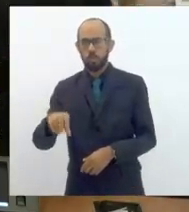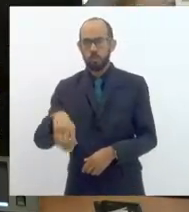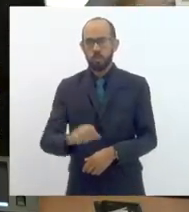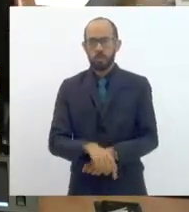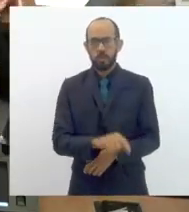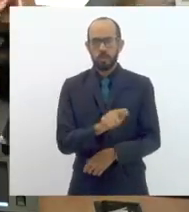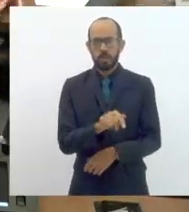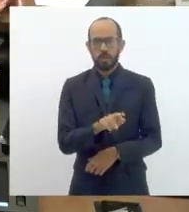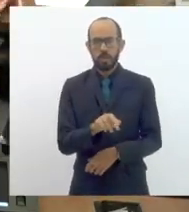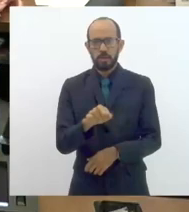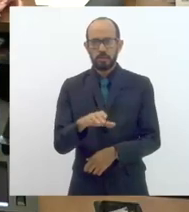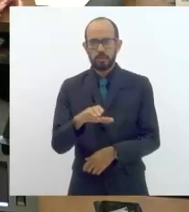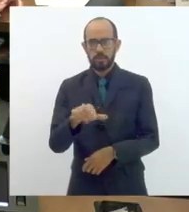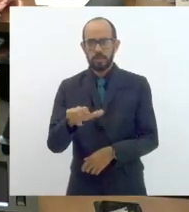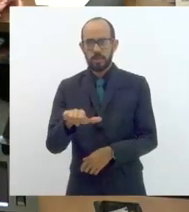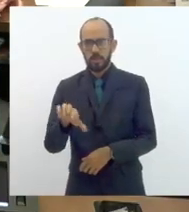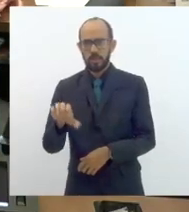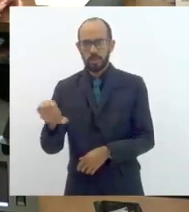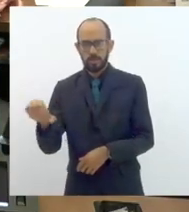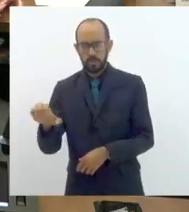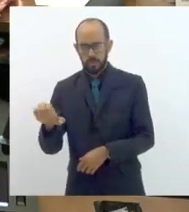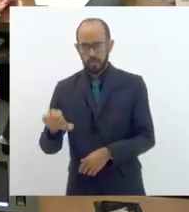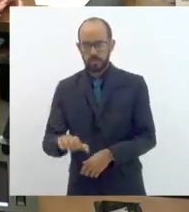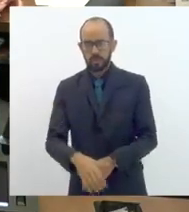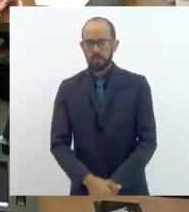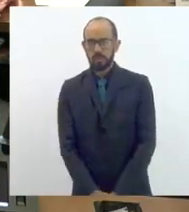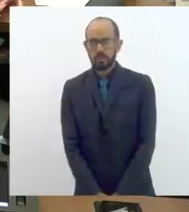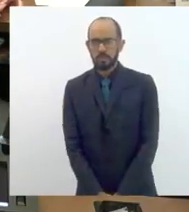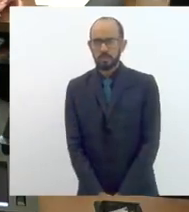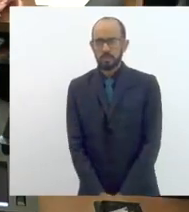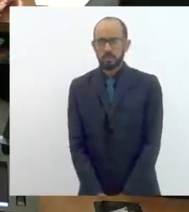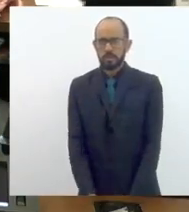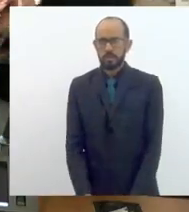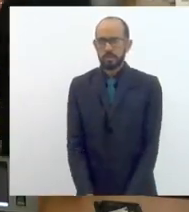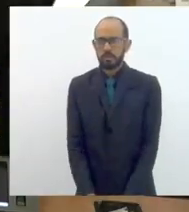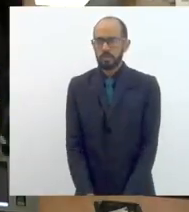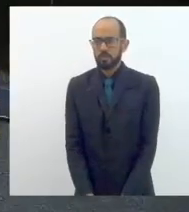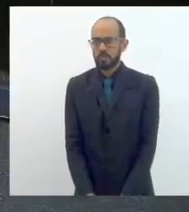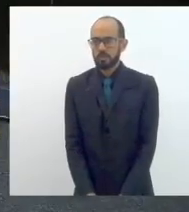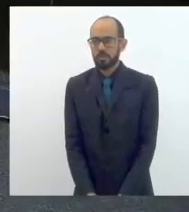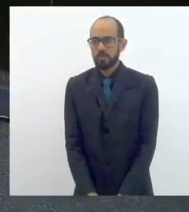e Graciele Carla Barbosa de Matos.